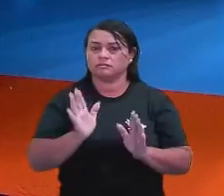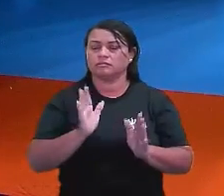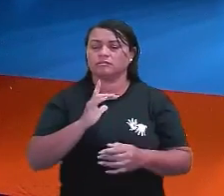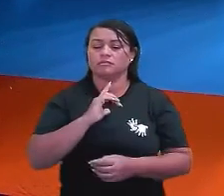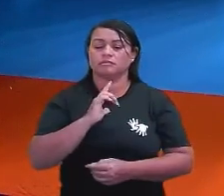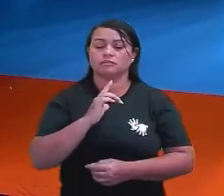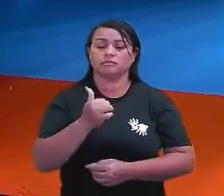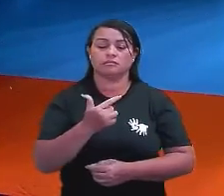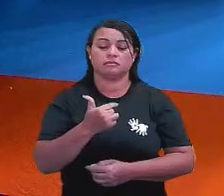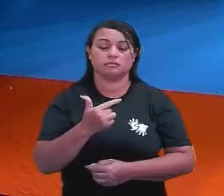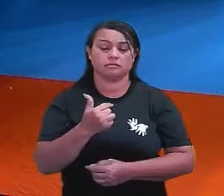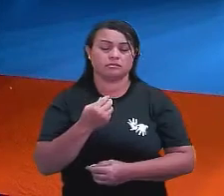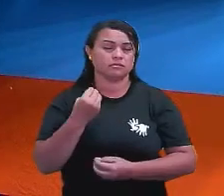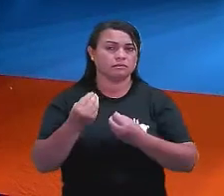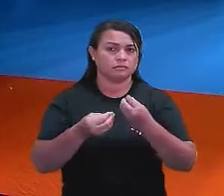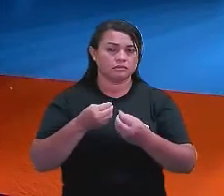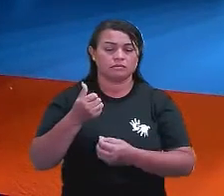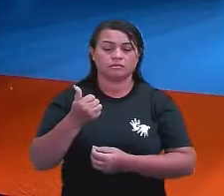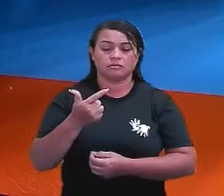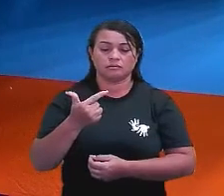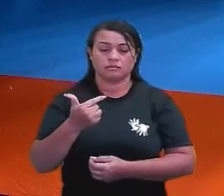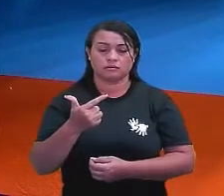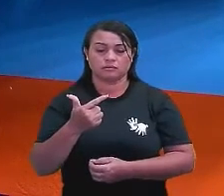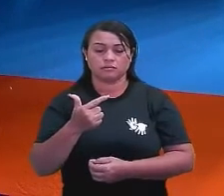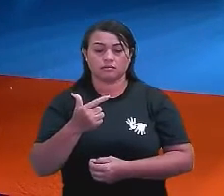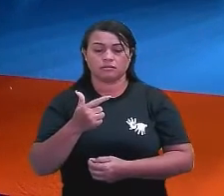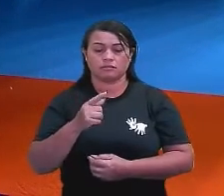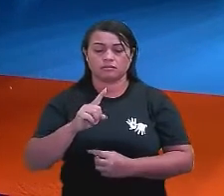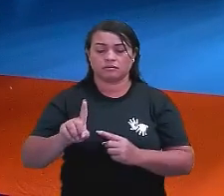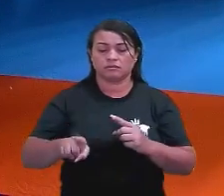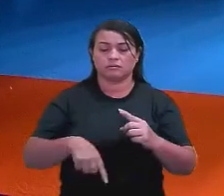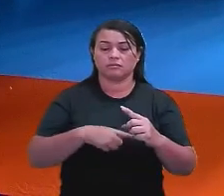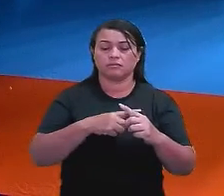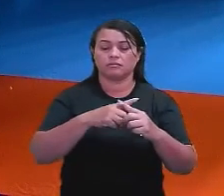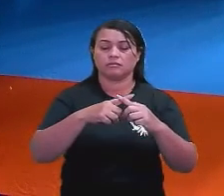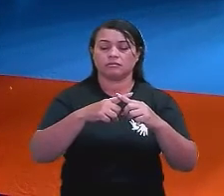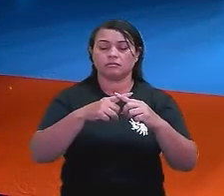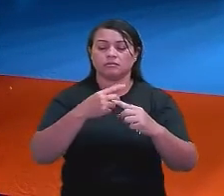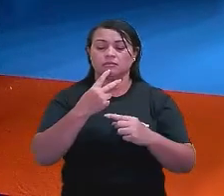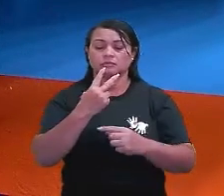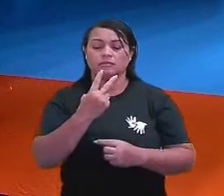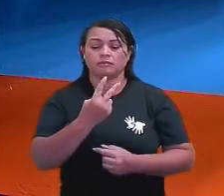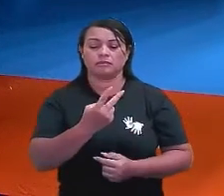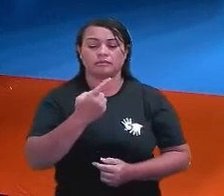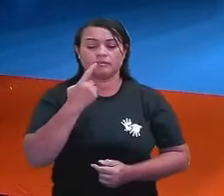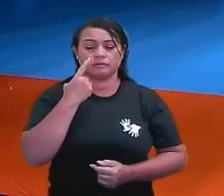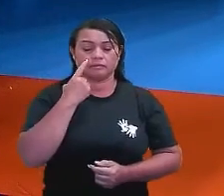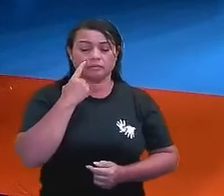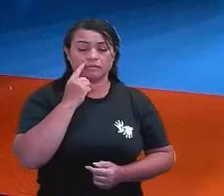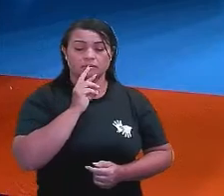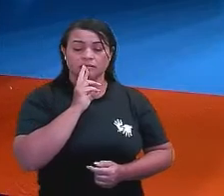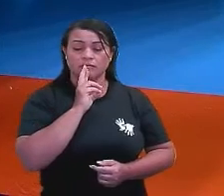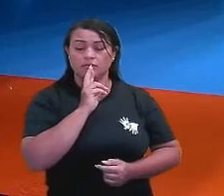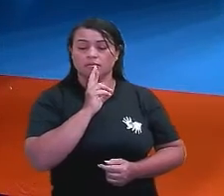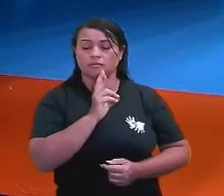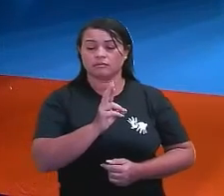12. E aí, eu vou fazer 12 multiplicado por 2, que vai